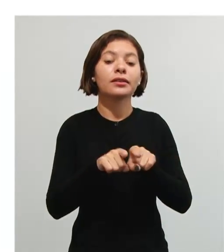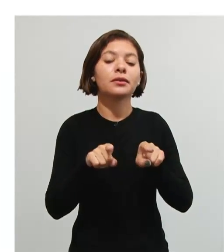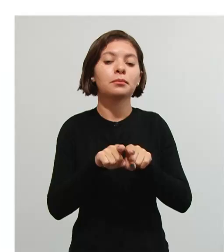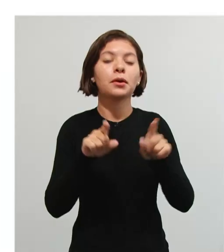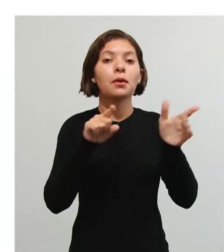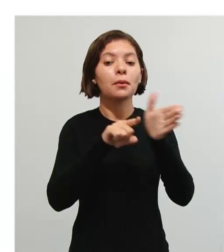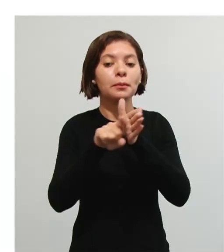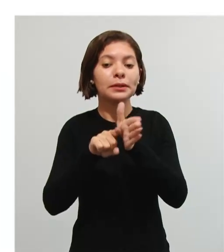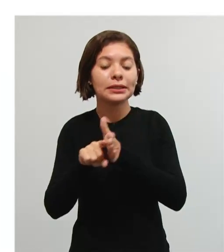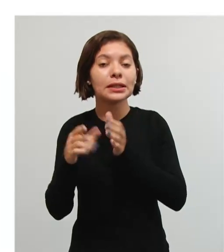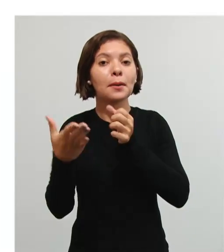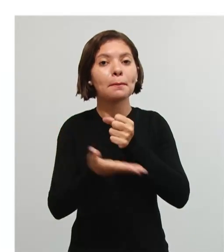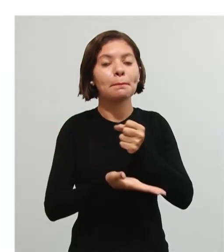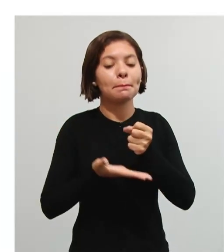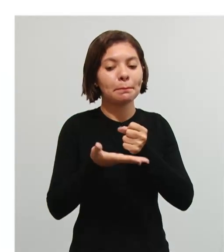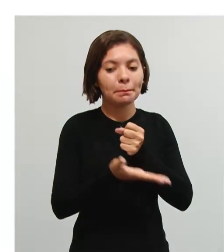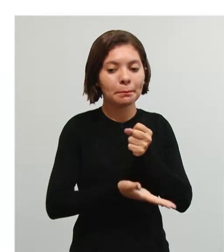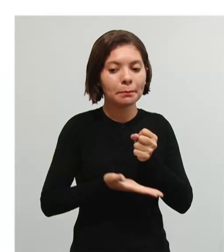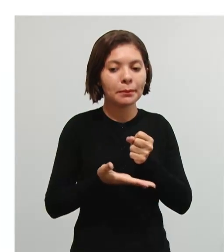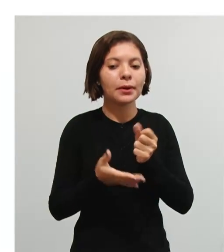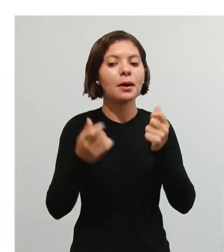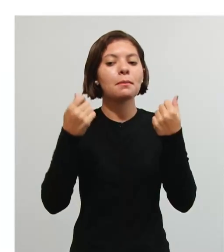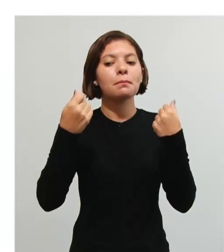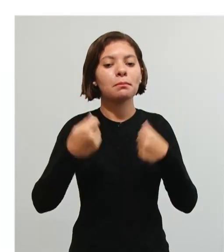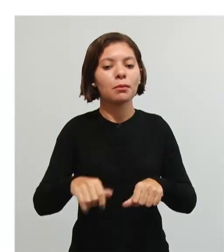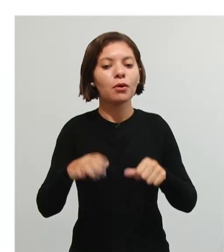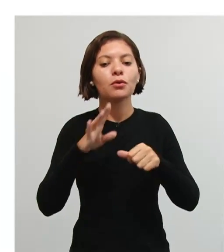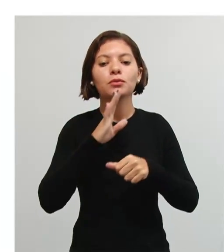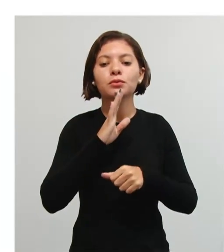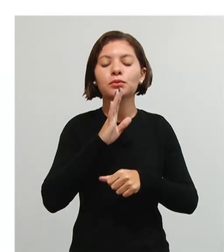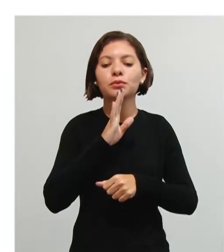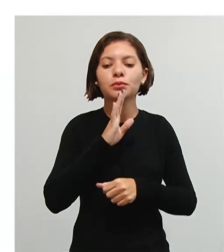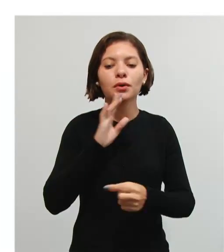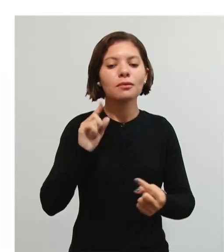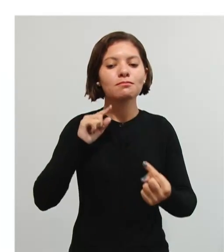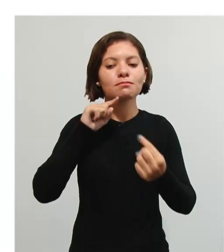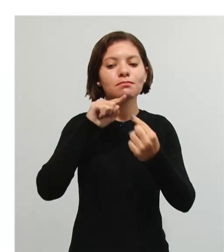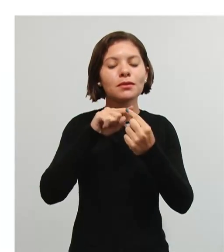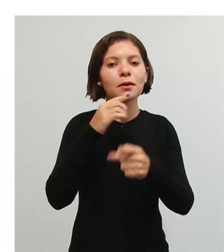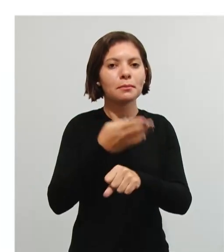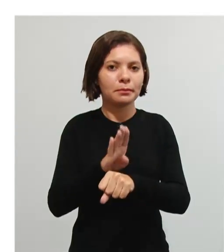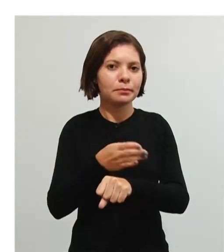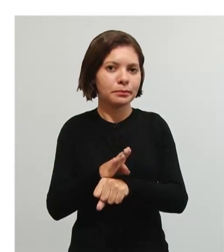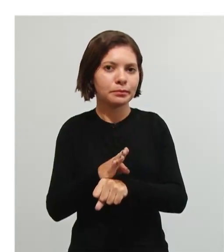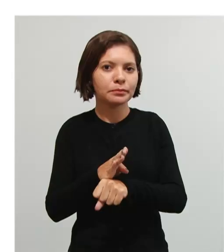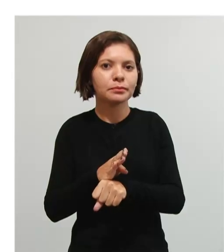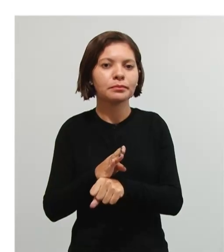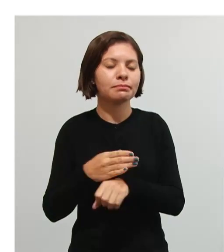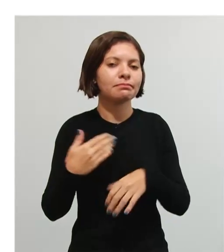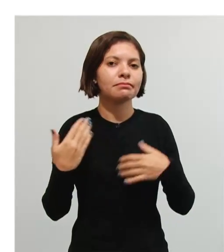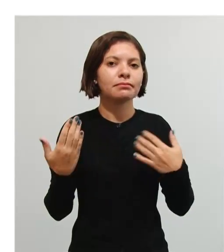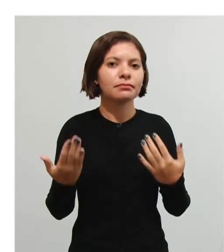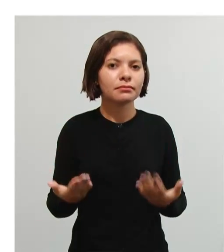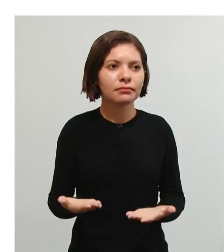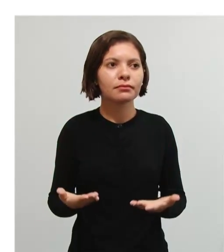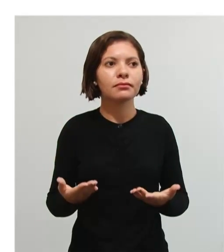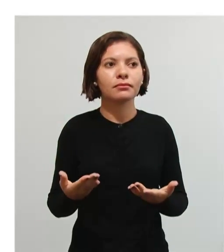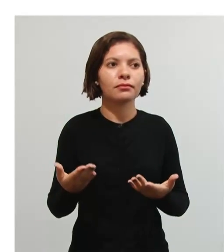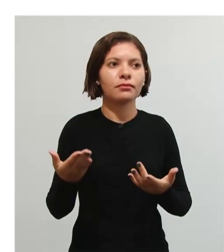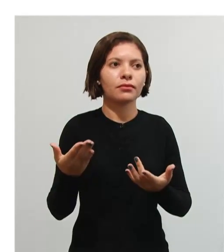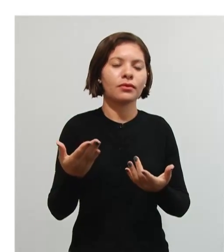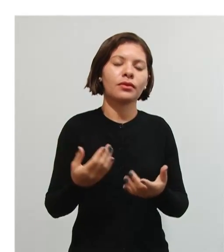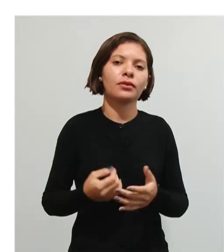pesquisa pura, básica, pode fornecer conhecimentos passíveis de aplicação prática imediata. Então, uma pode dar origem